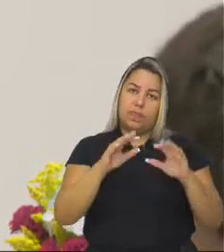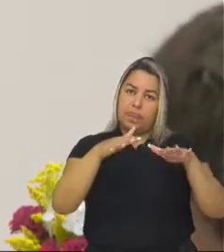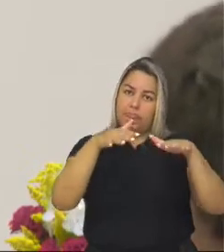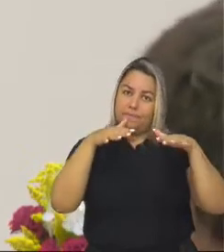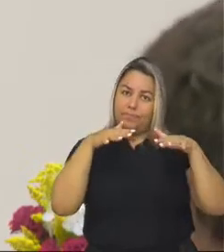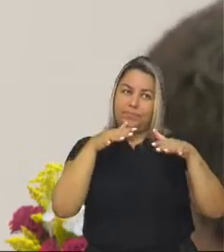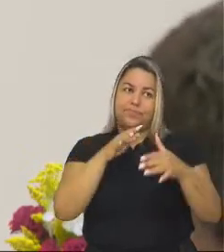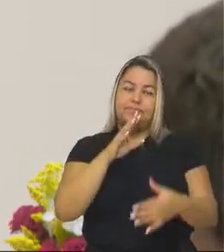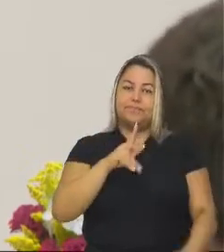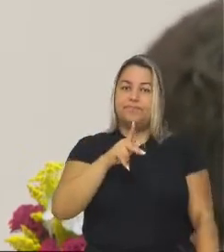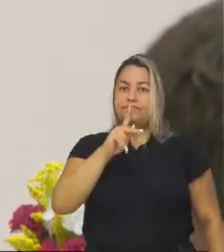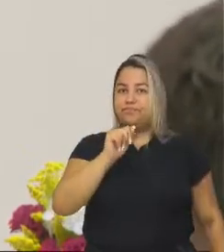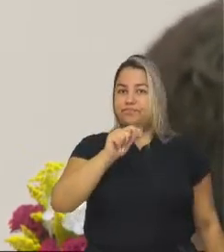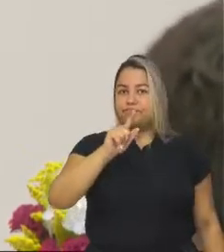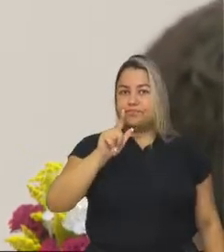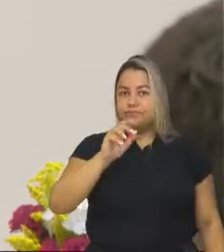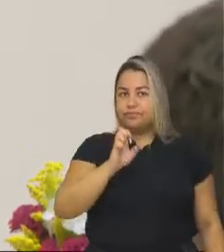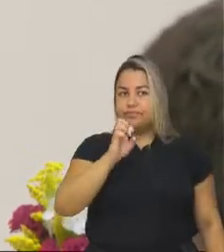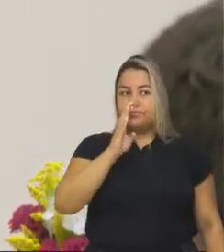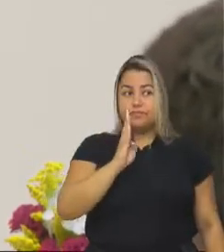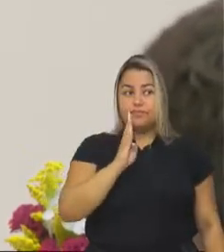Jaque, Caleb, Simi, Céu,